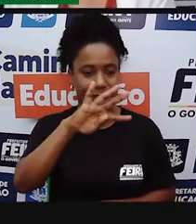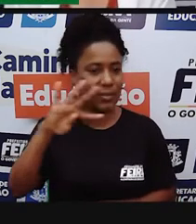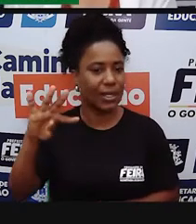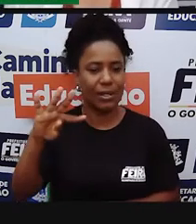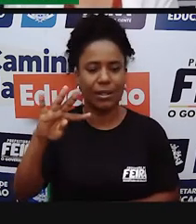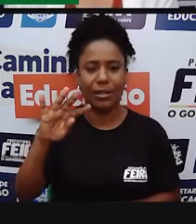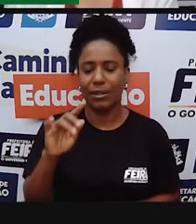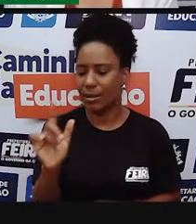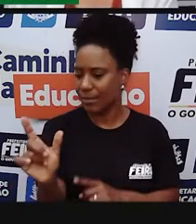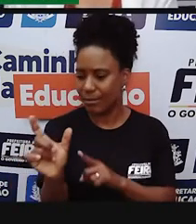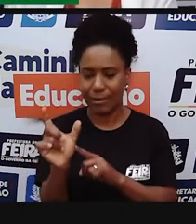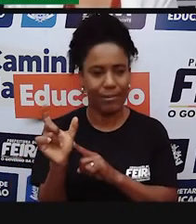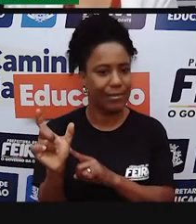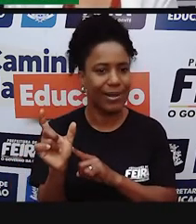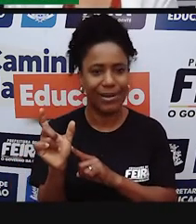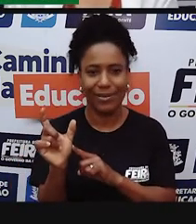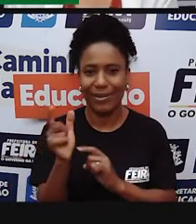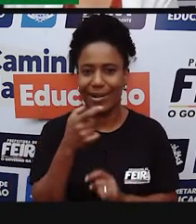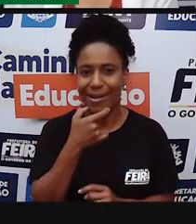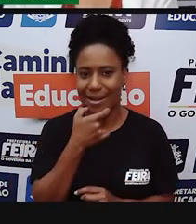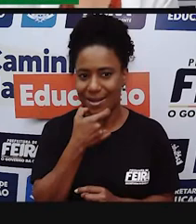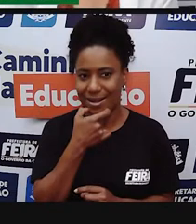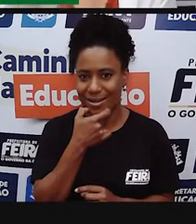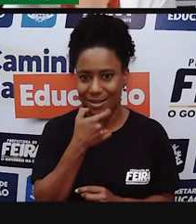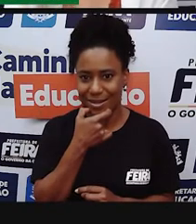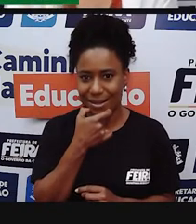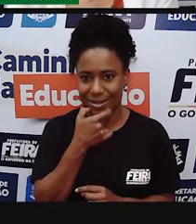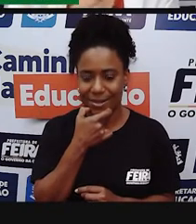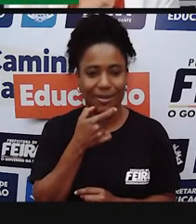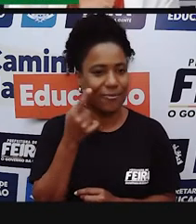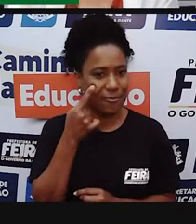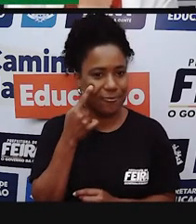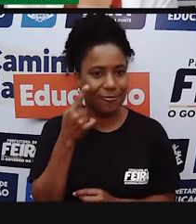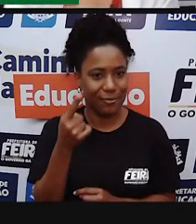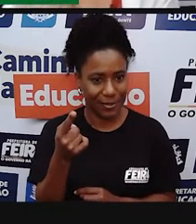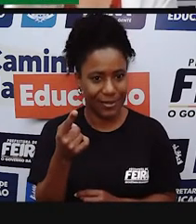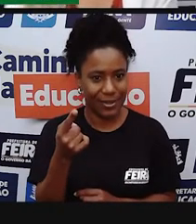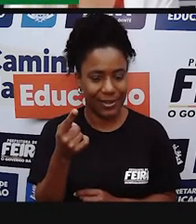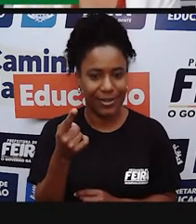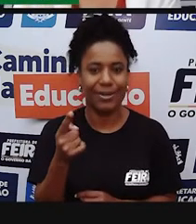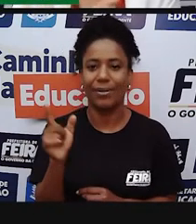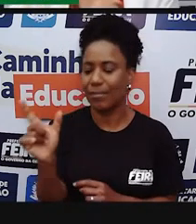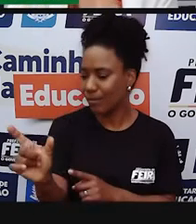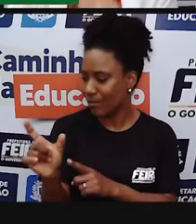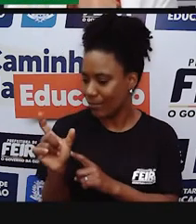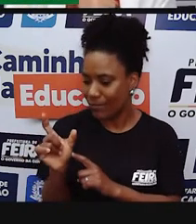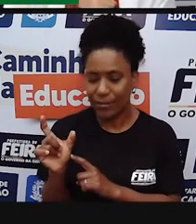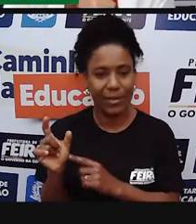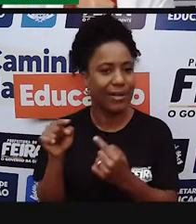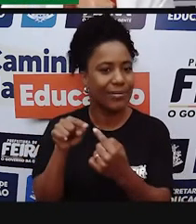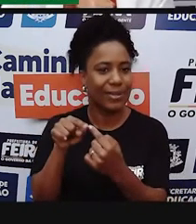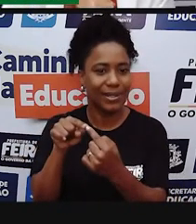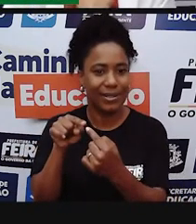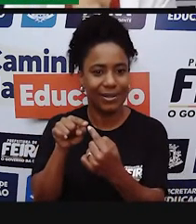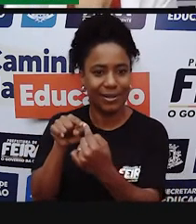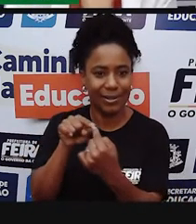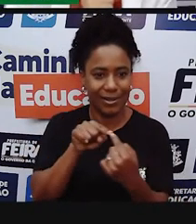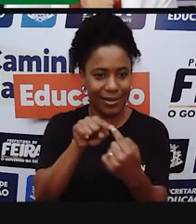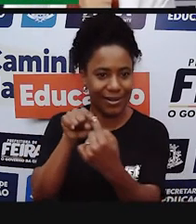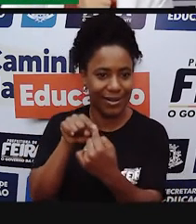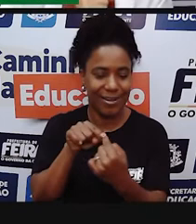palavras em inglês o filho certa forma elas englobam um grupo de pessoas da família